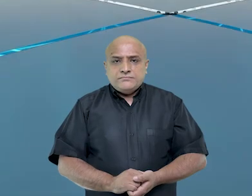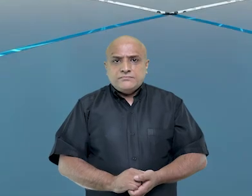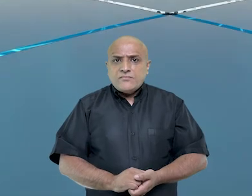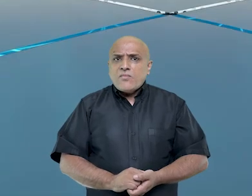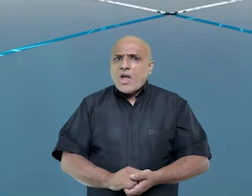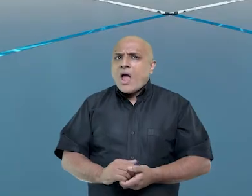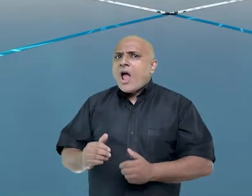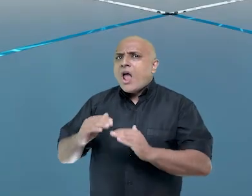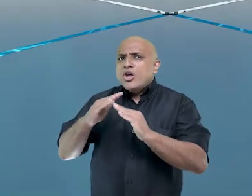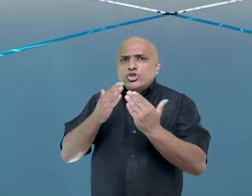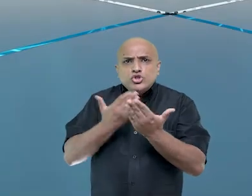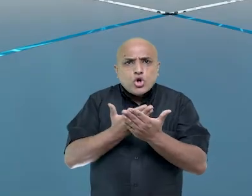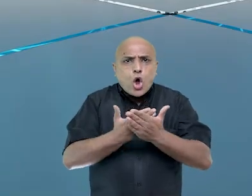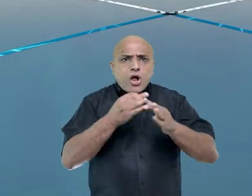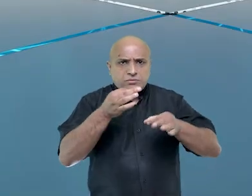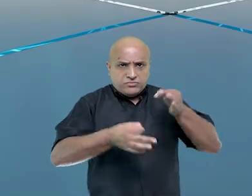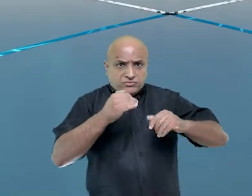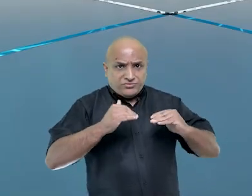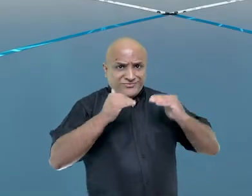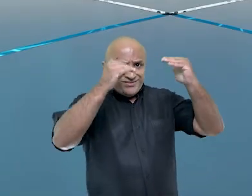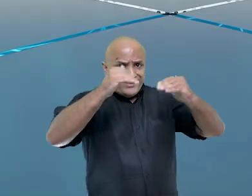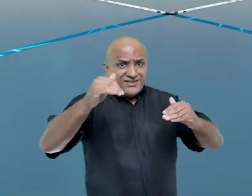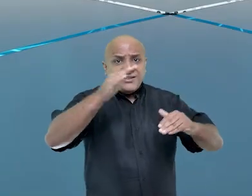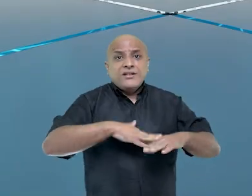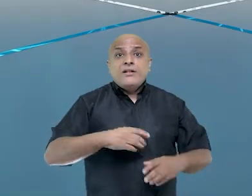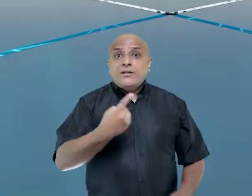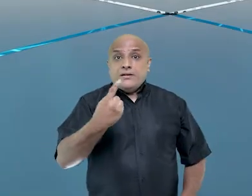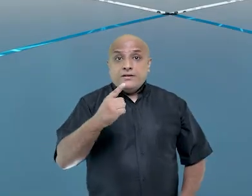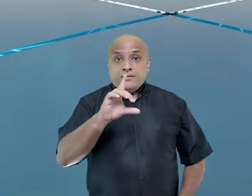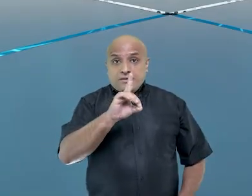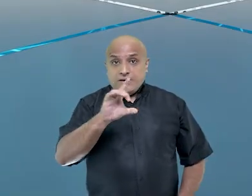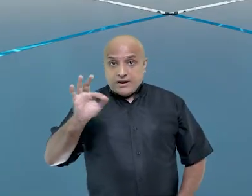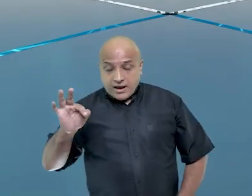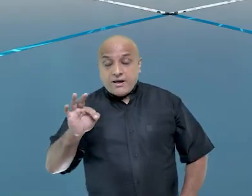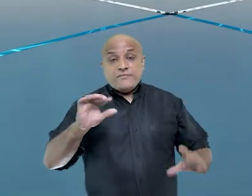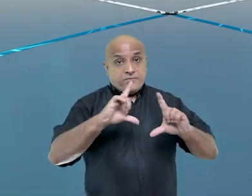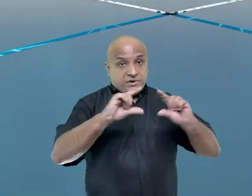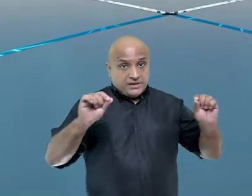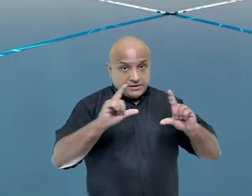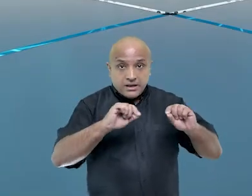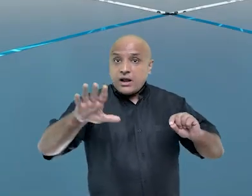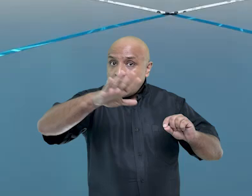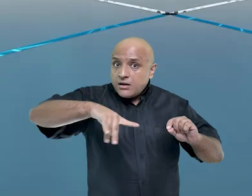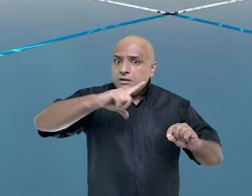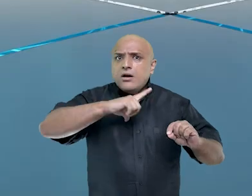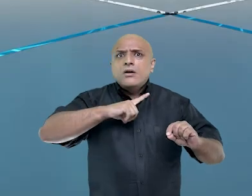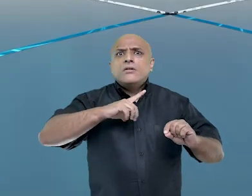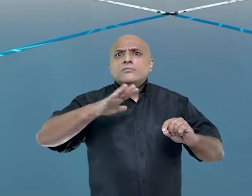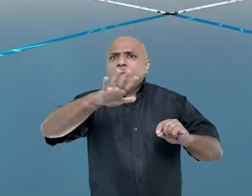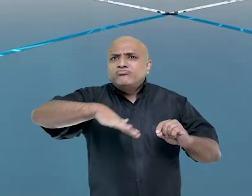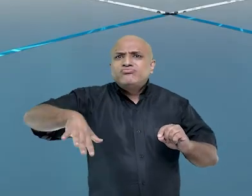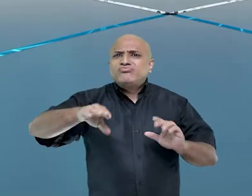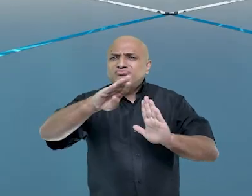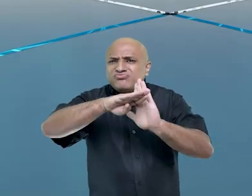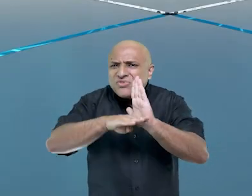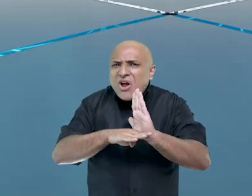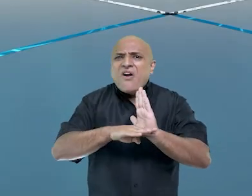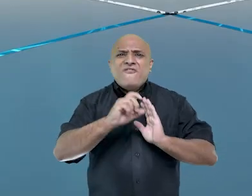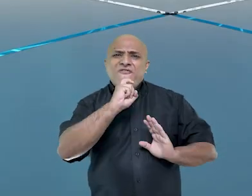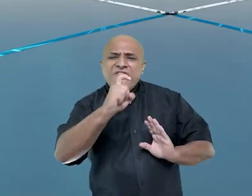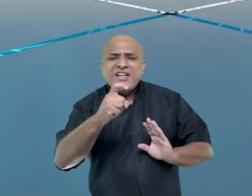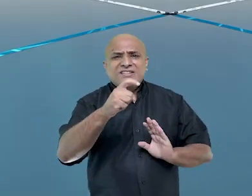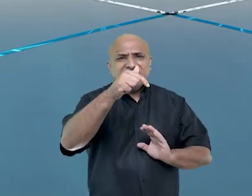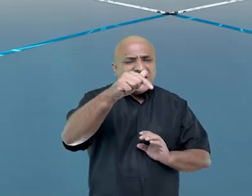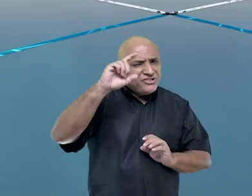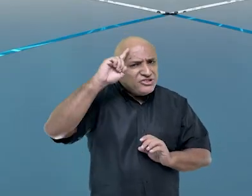A Escola de Magistratura Federal da Primeira Região em Brasília abrigou um verdadeiro mutirão verde. Foram 7 dias de união